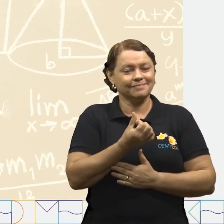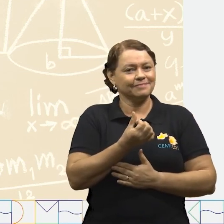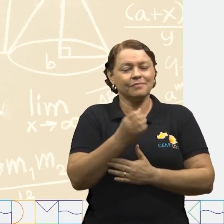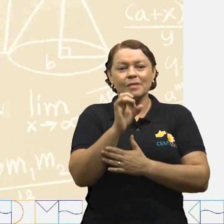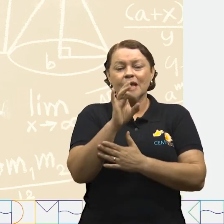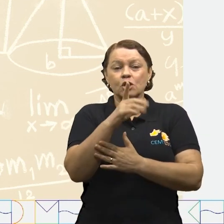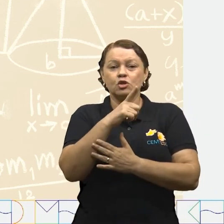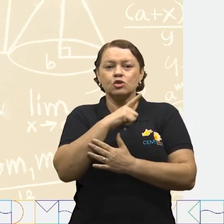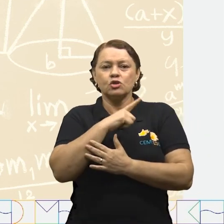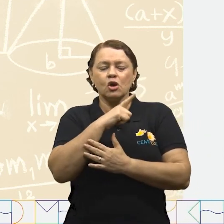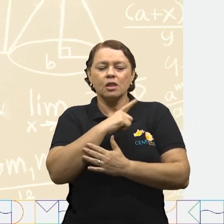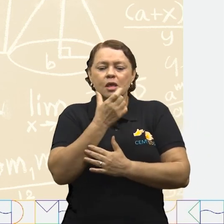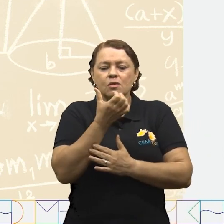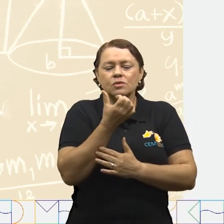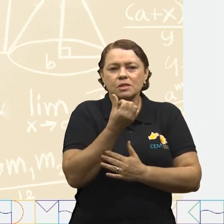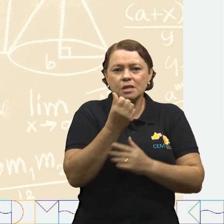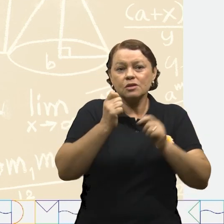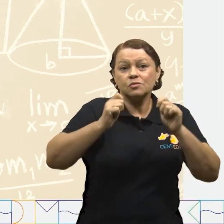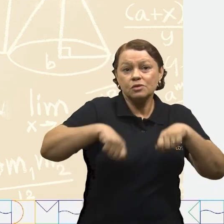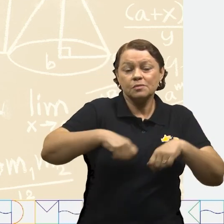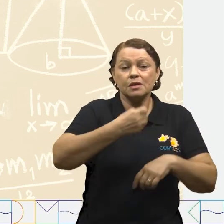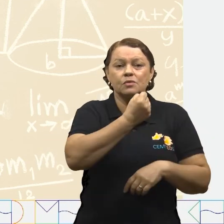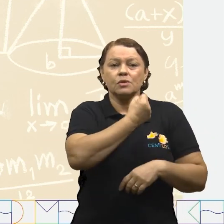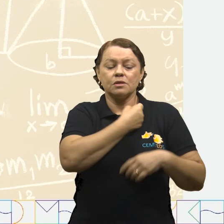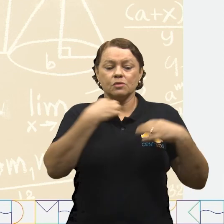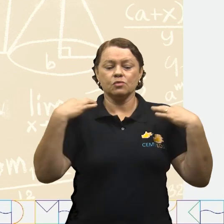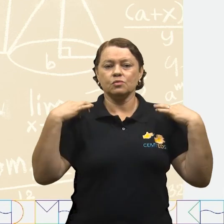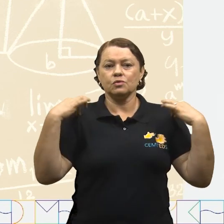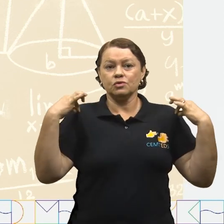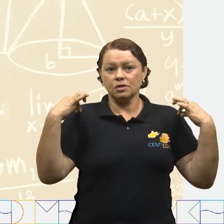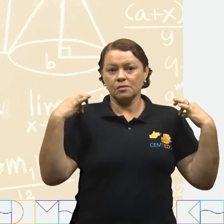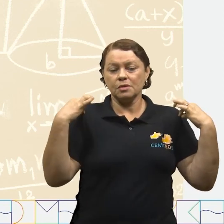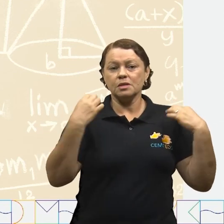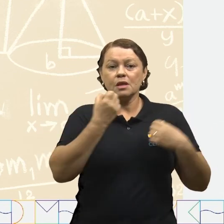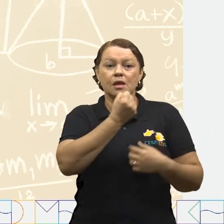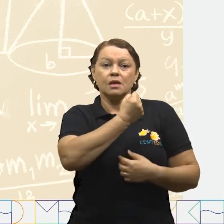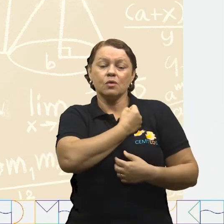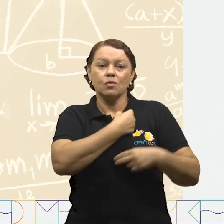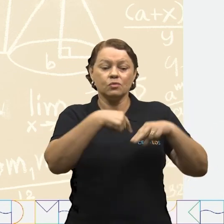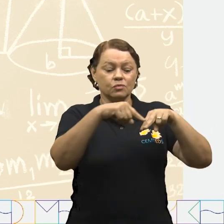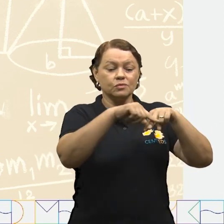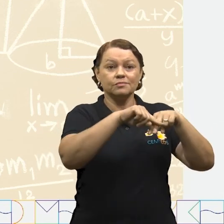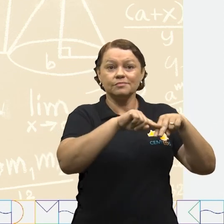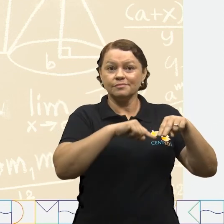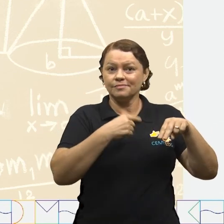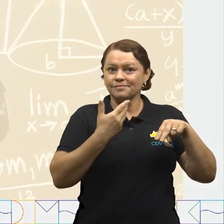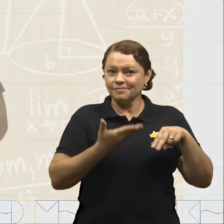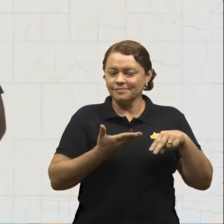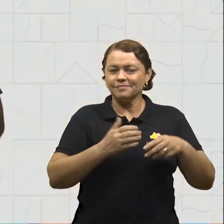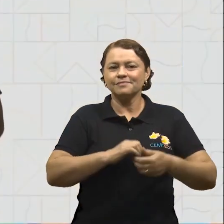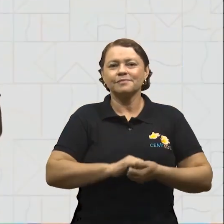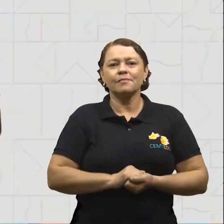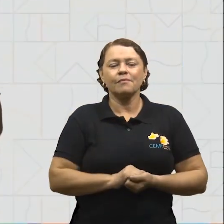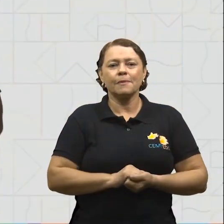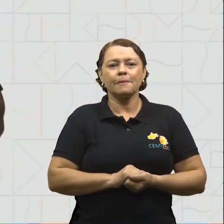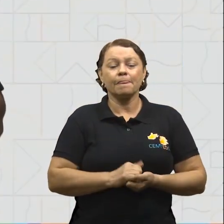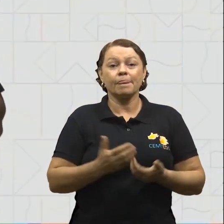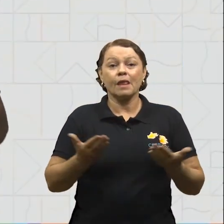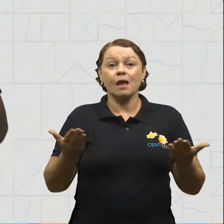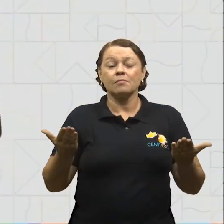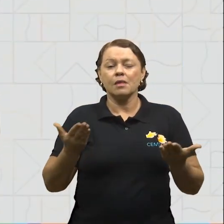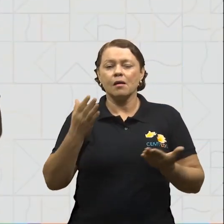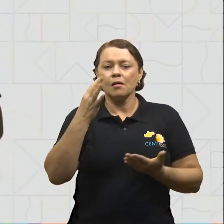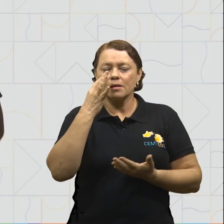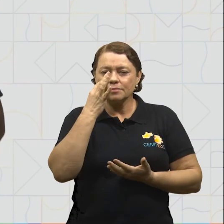eu só tenho 6 possibilidades com esse número de camisas e com esse número de bermudas agora